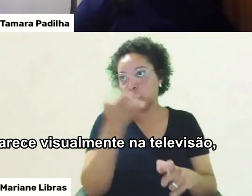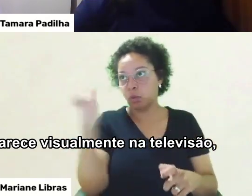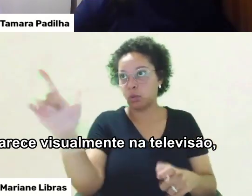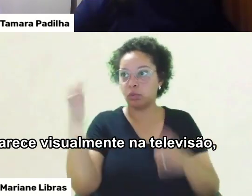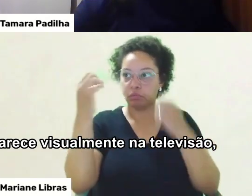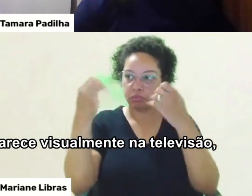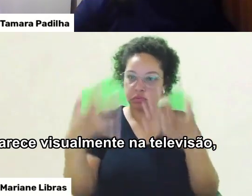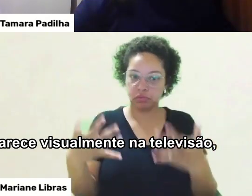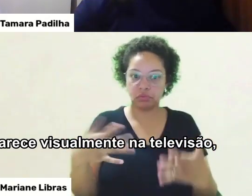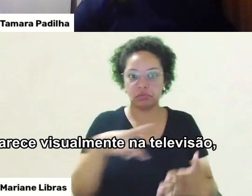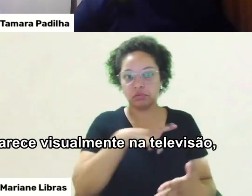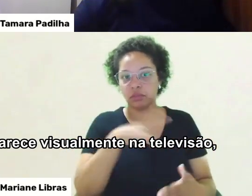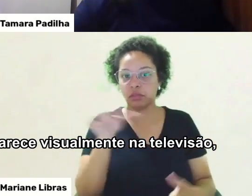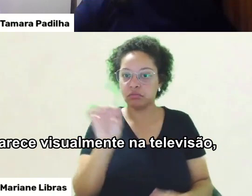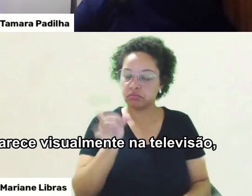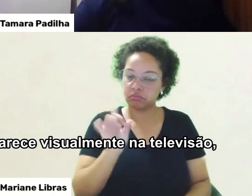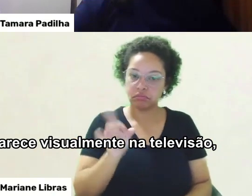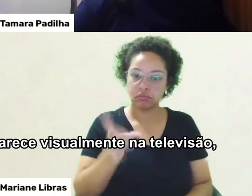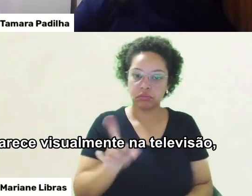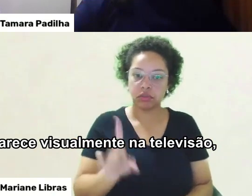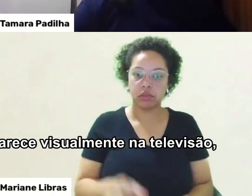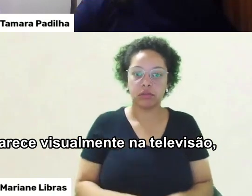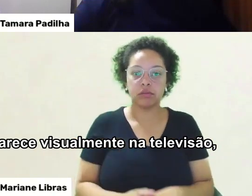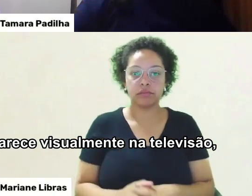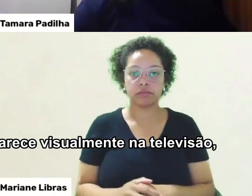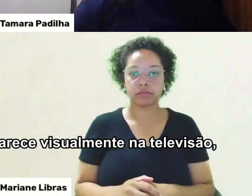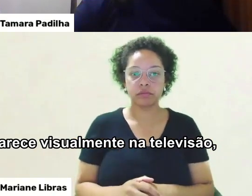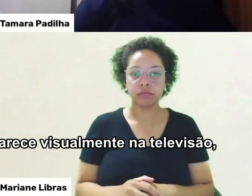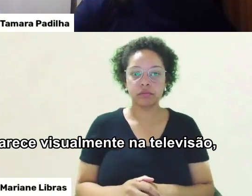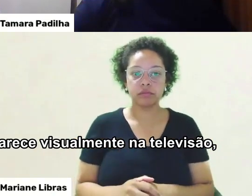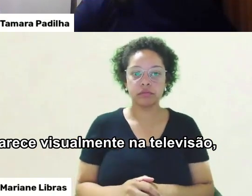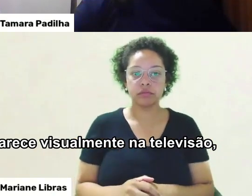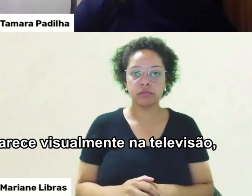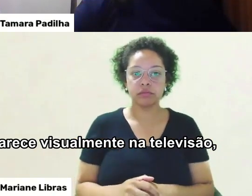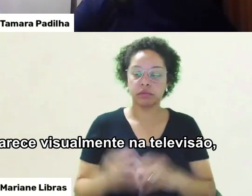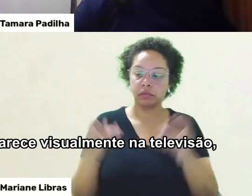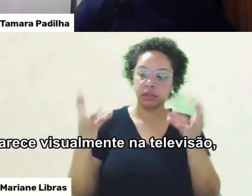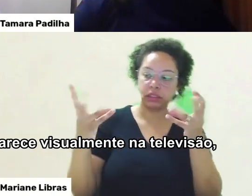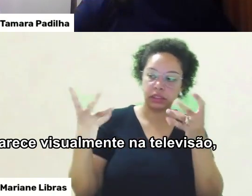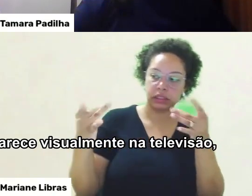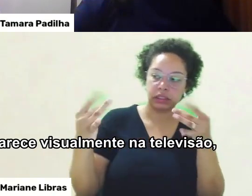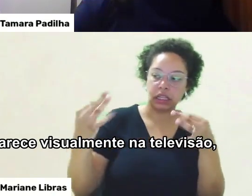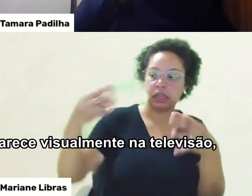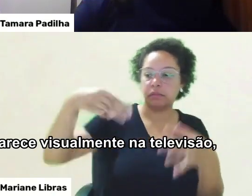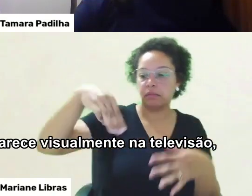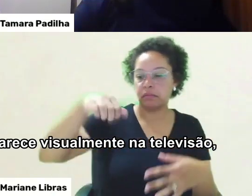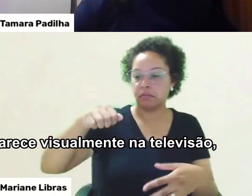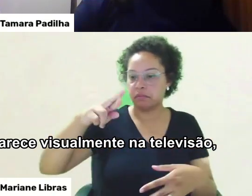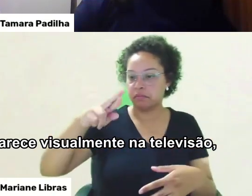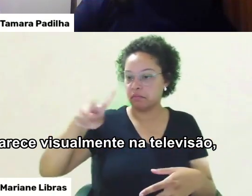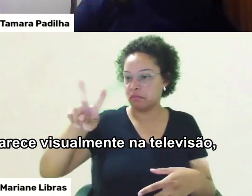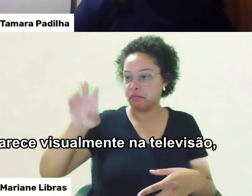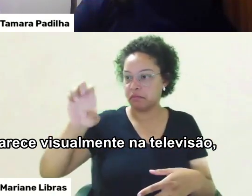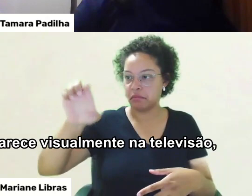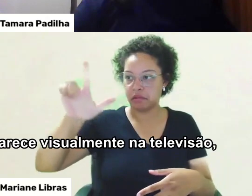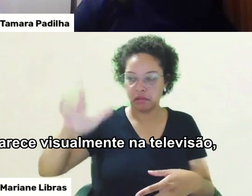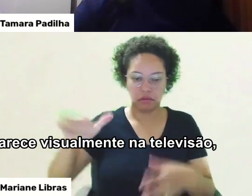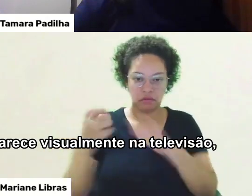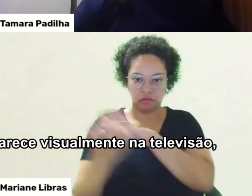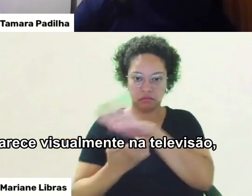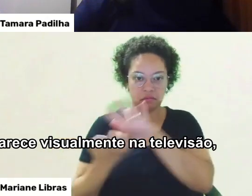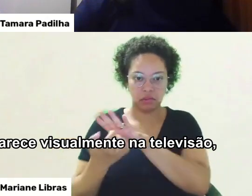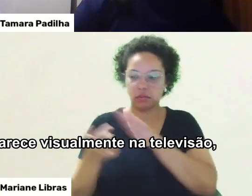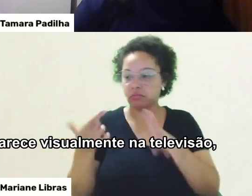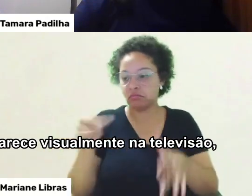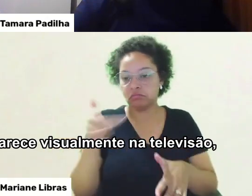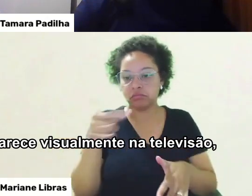temos algum detalhe sobre a própria Marvel, algum detalhe a mais sobre o próprio Pantera Negra, ou o